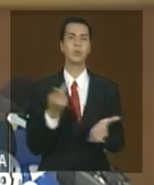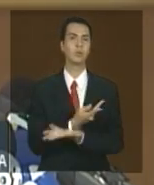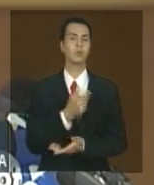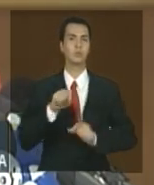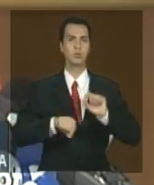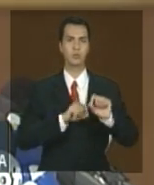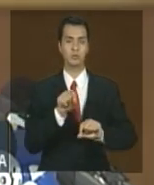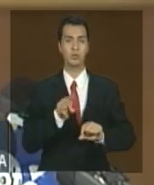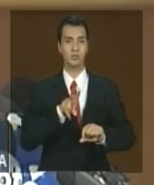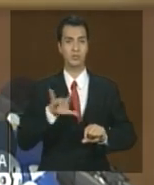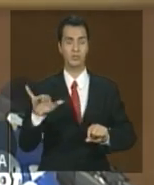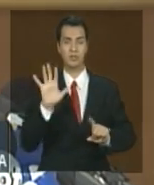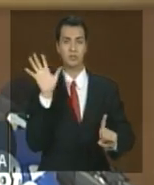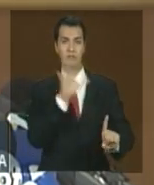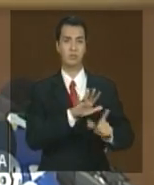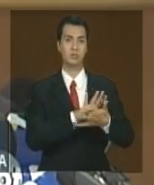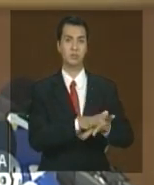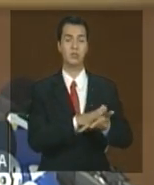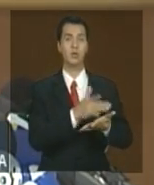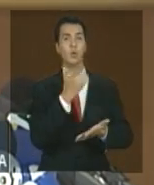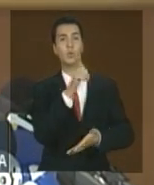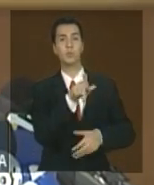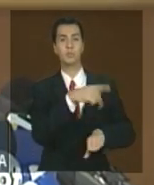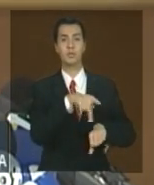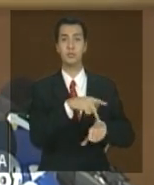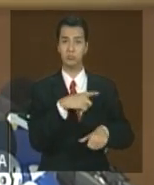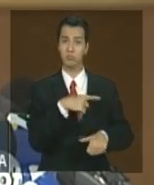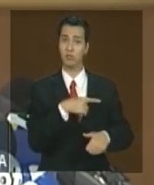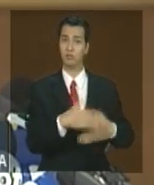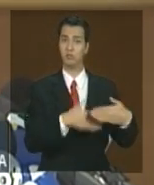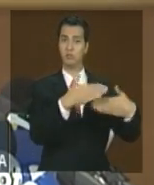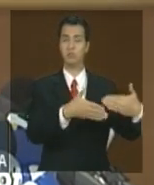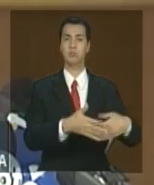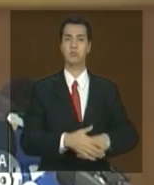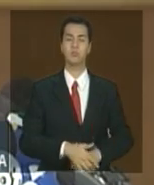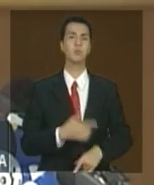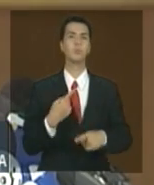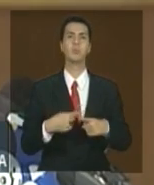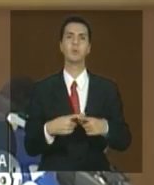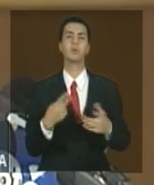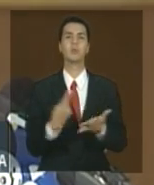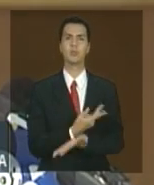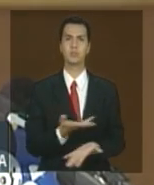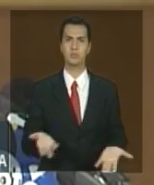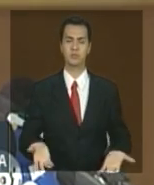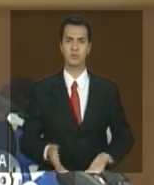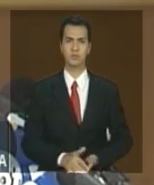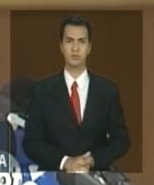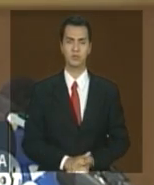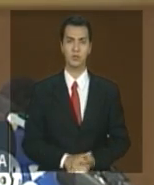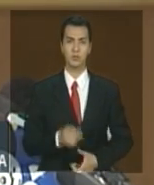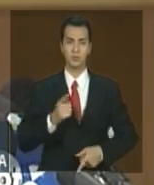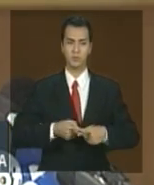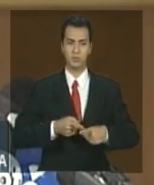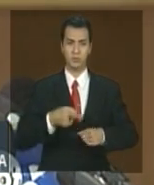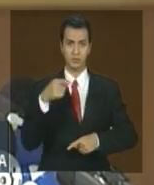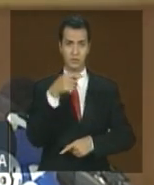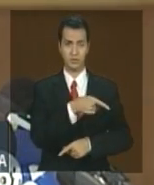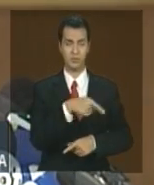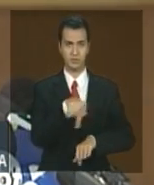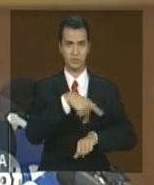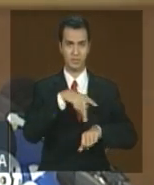É afetar aqueles países que estão crescendo. Por que que afeta os países que estão crescendo? Porque tornam as